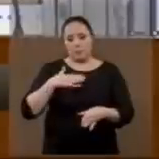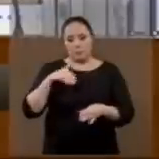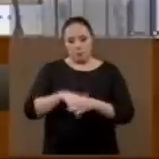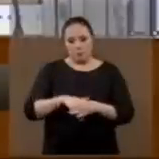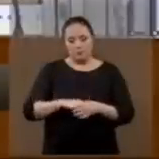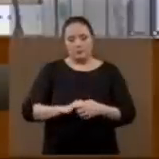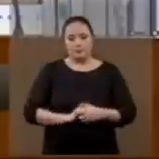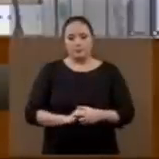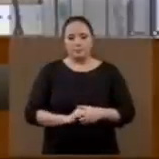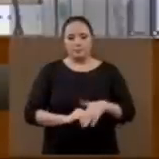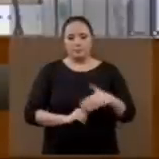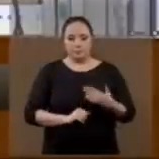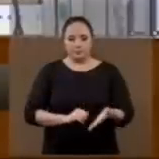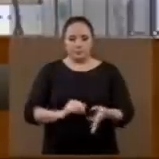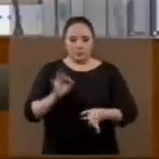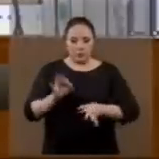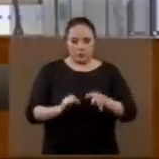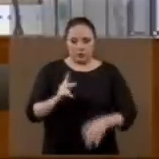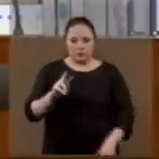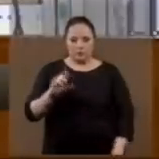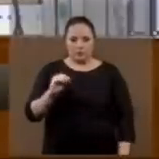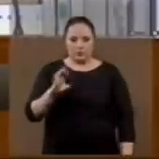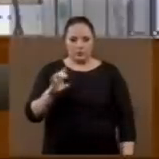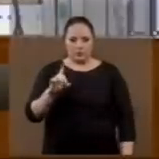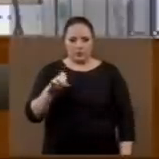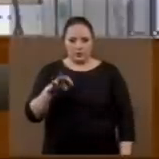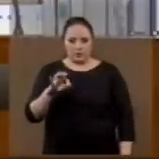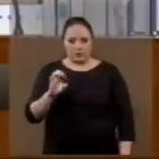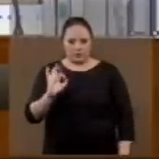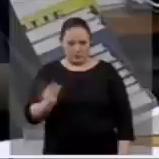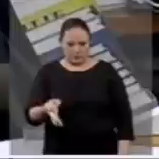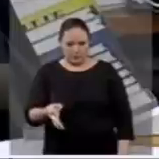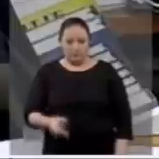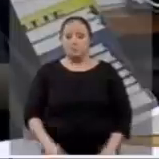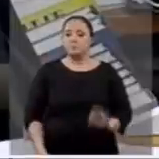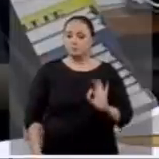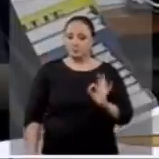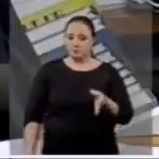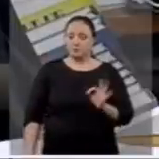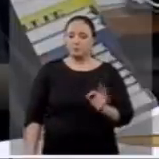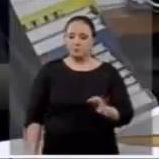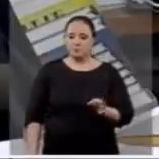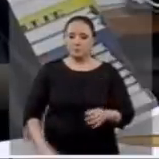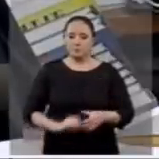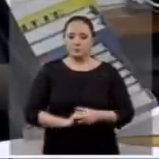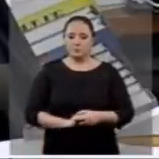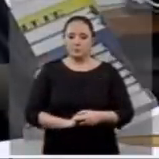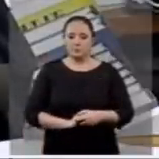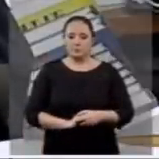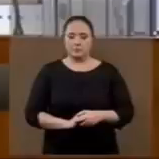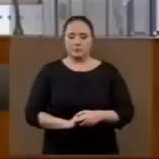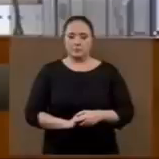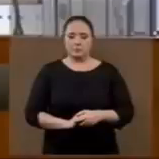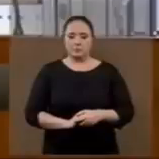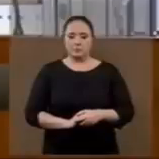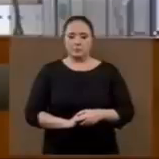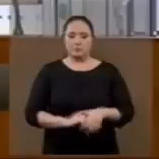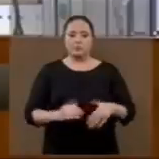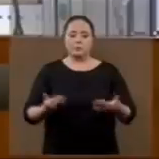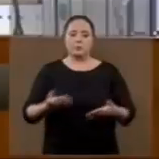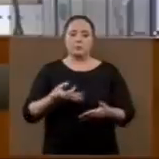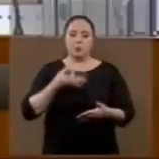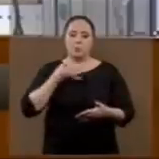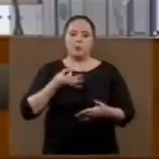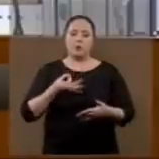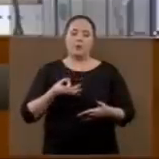Excelência diverge, portanto, para julgar procedente o pedido. É minha sina, presidente, divergir. Não, ministro, a divergência de hoje é